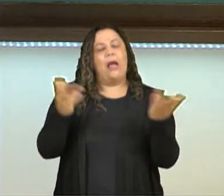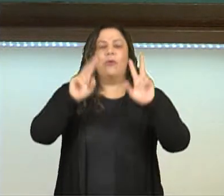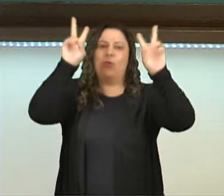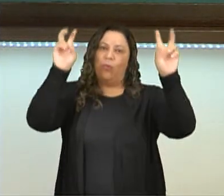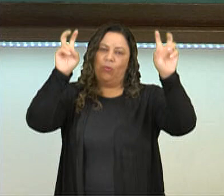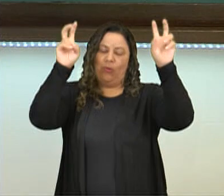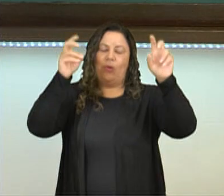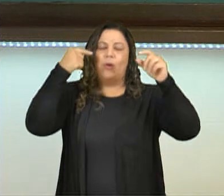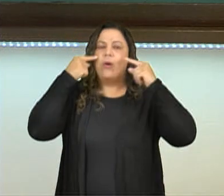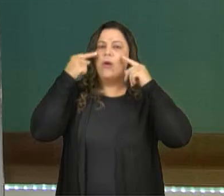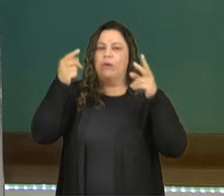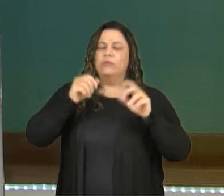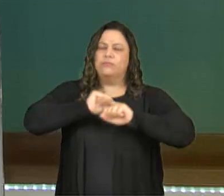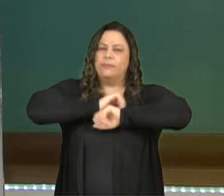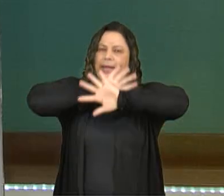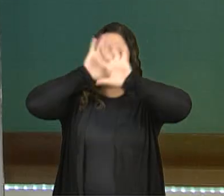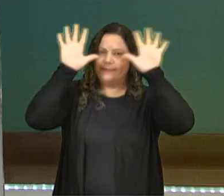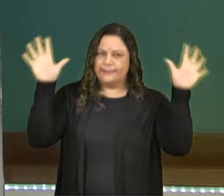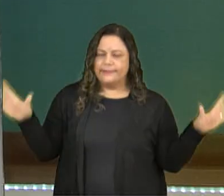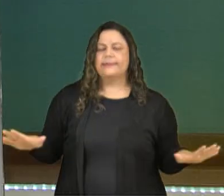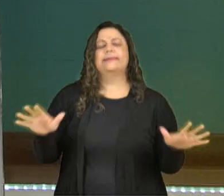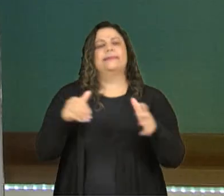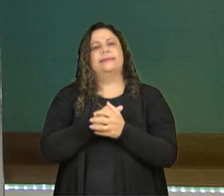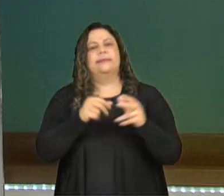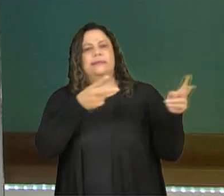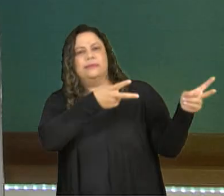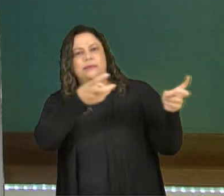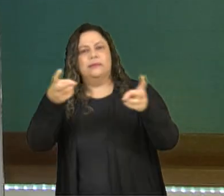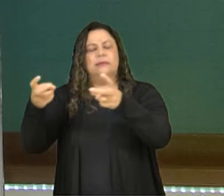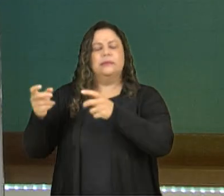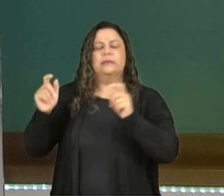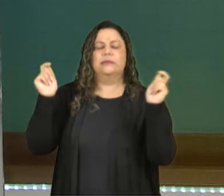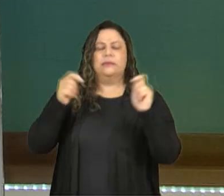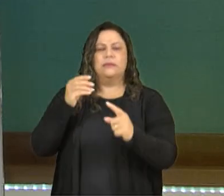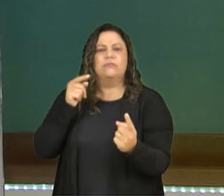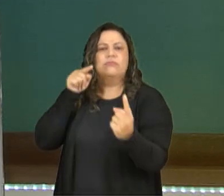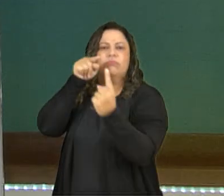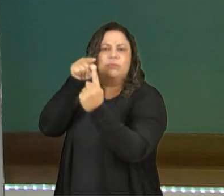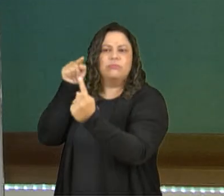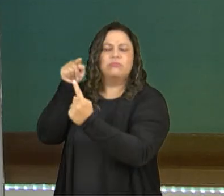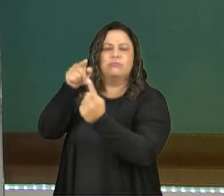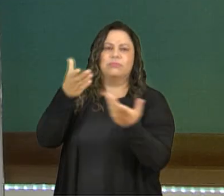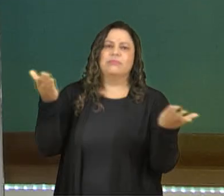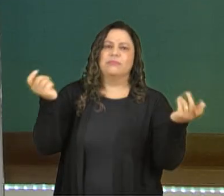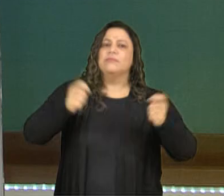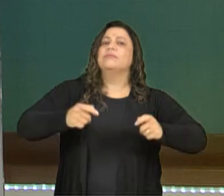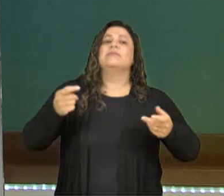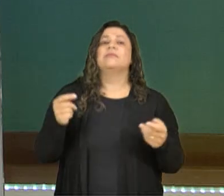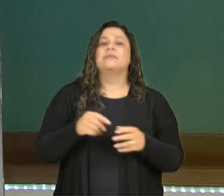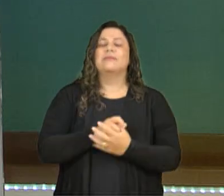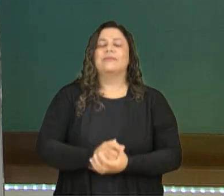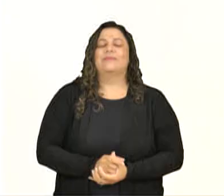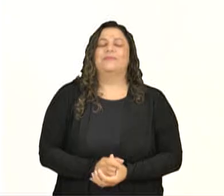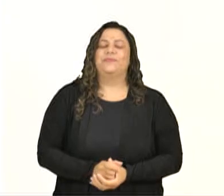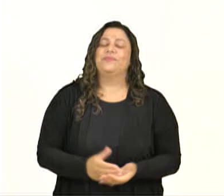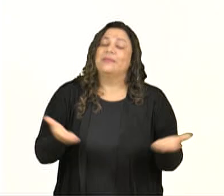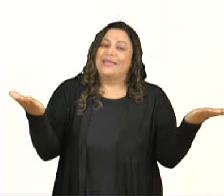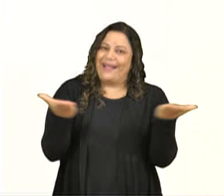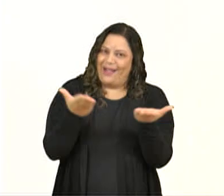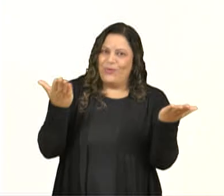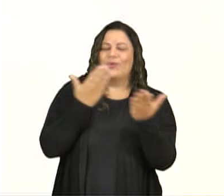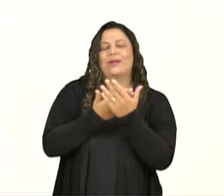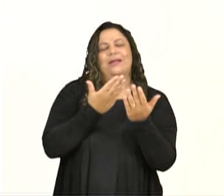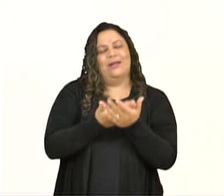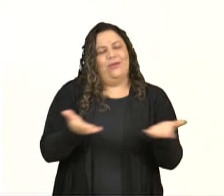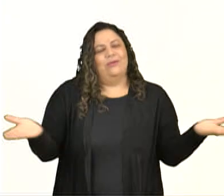vamos entrar de maneira mais clara e mais específica dentro do aspecto relacionado neste encontro, que é falarmos